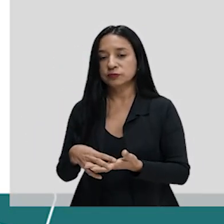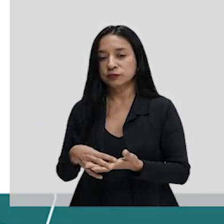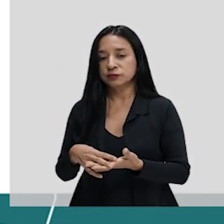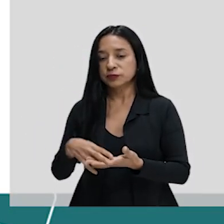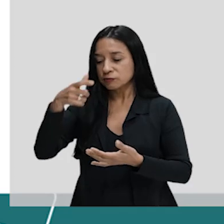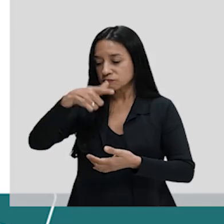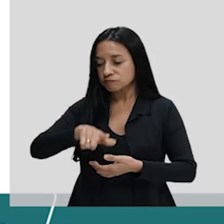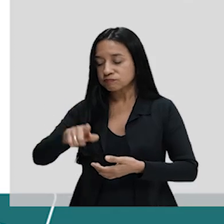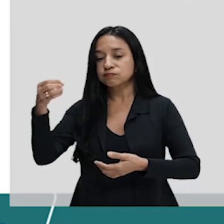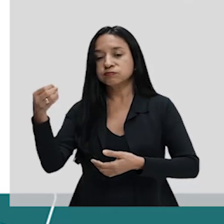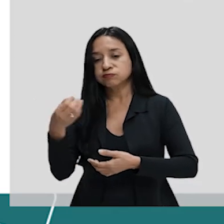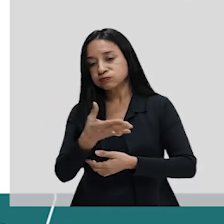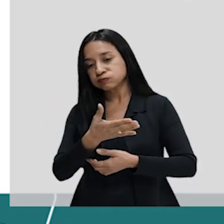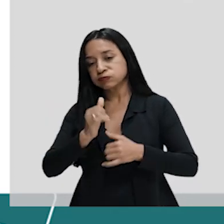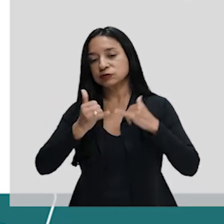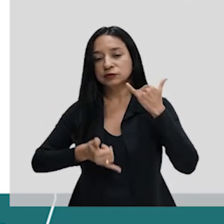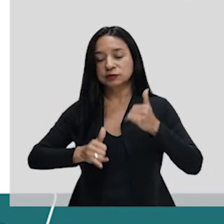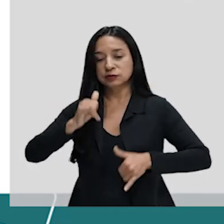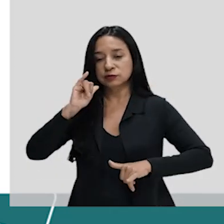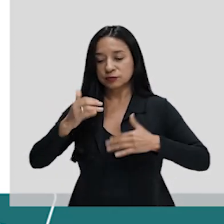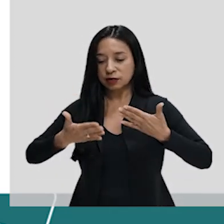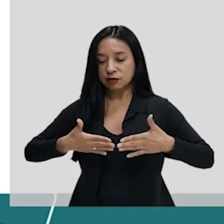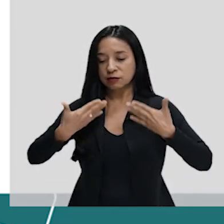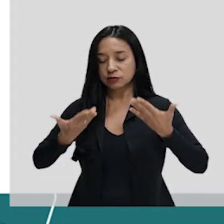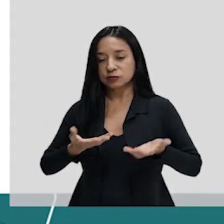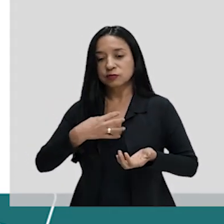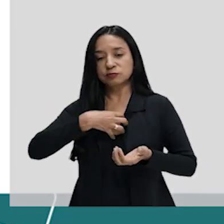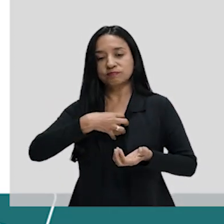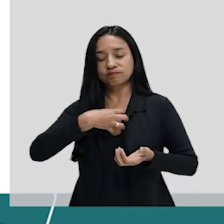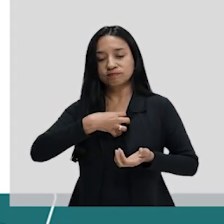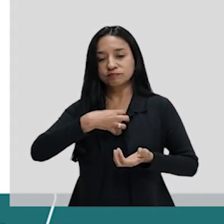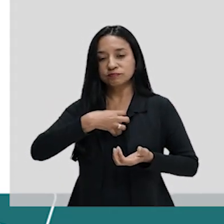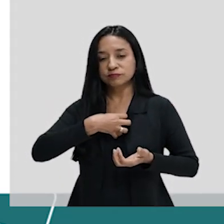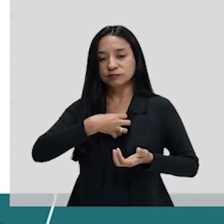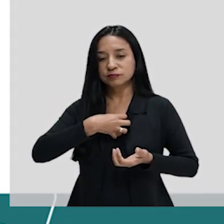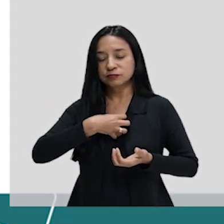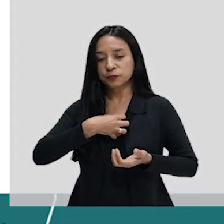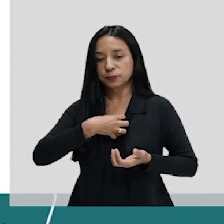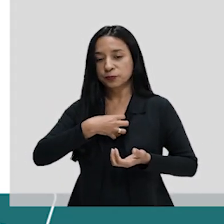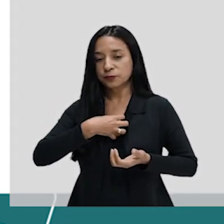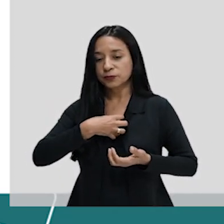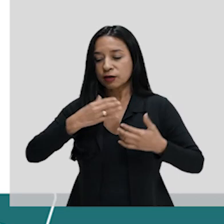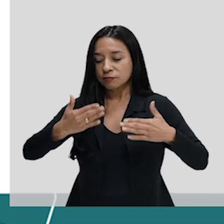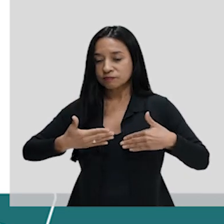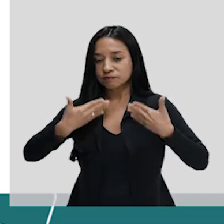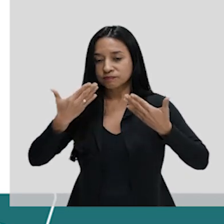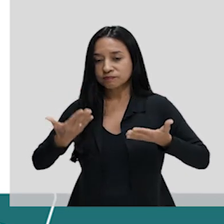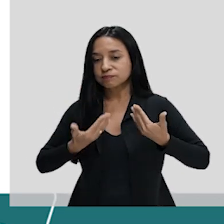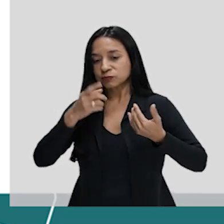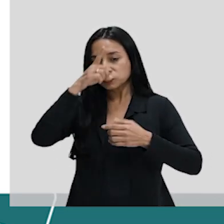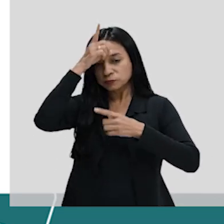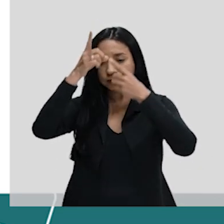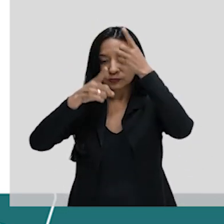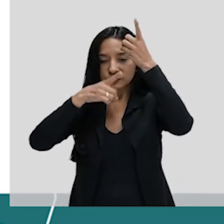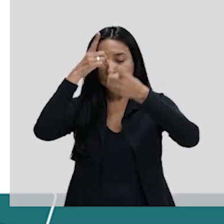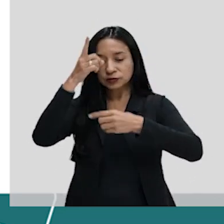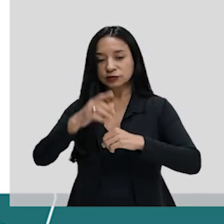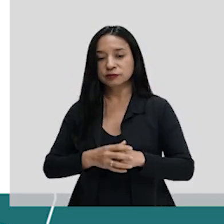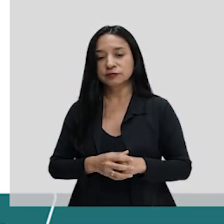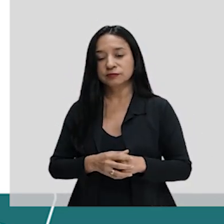sua forma em grupos. Tá aqui, ó, a expansão da consciência, todo mundo ali, cerimônias de